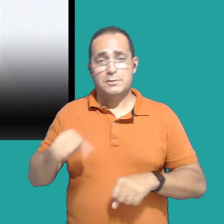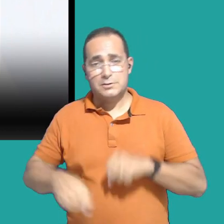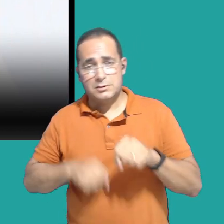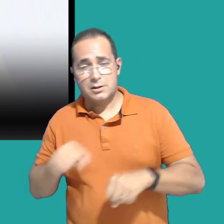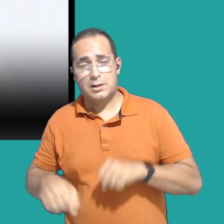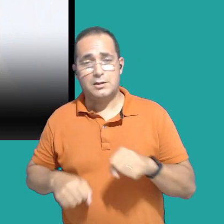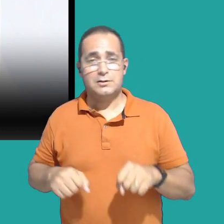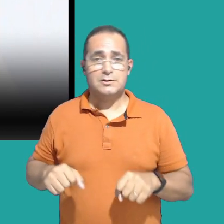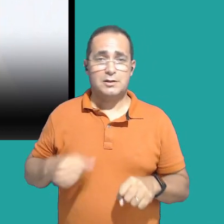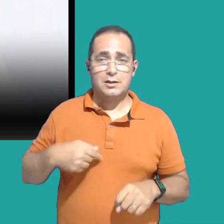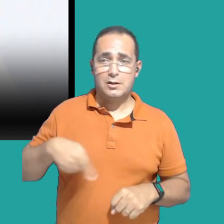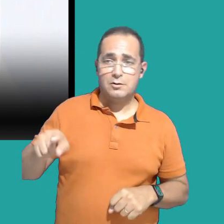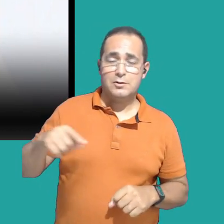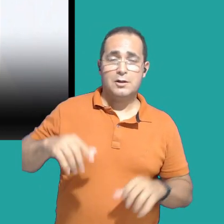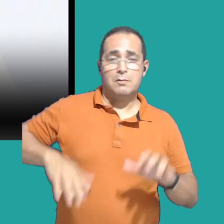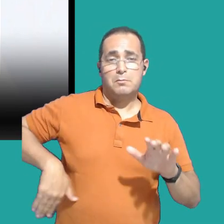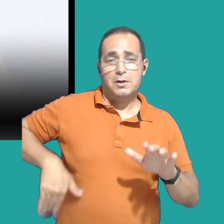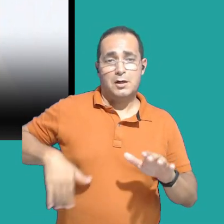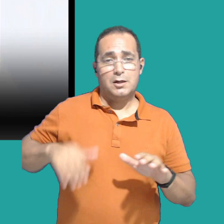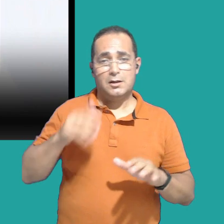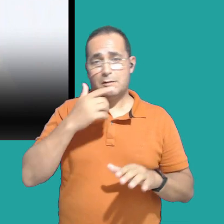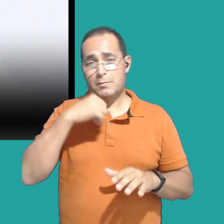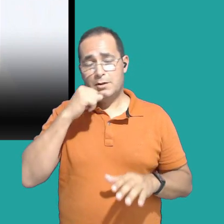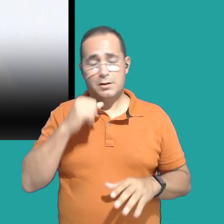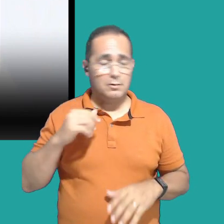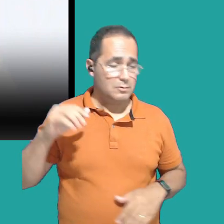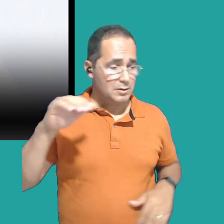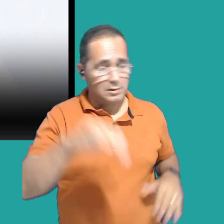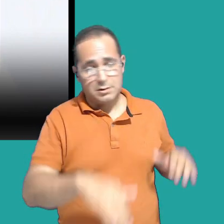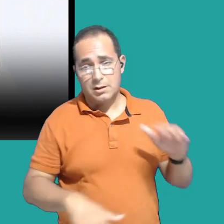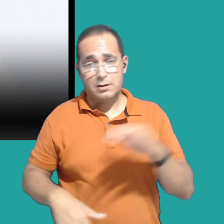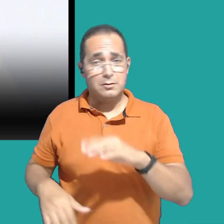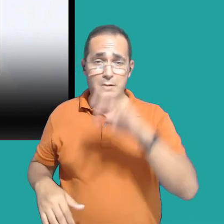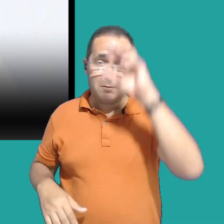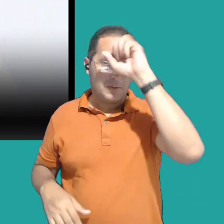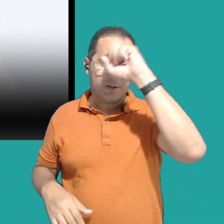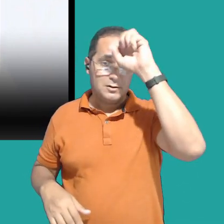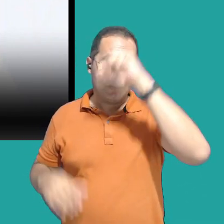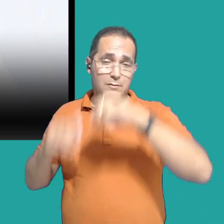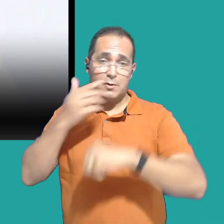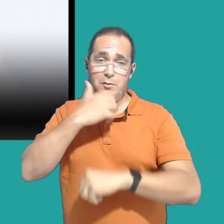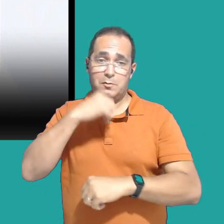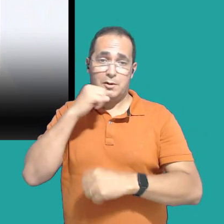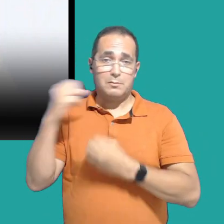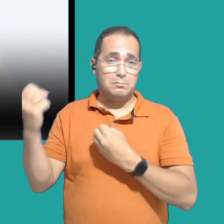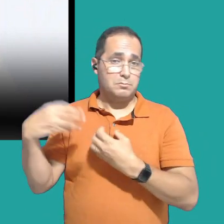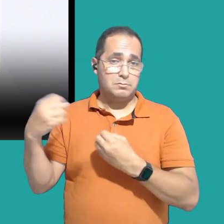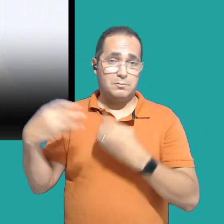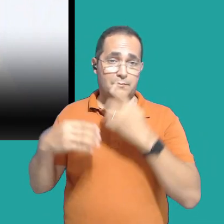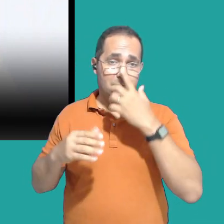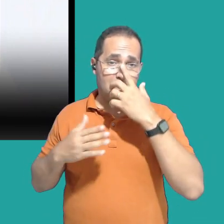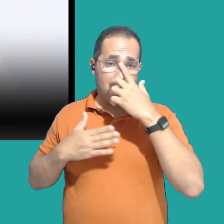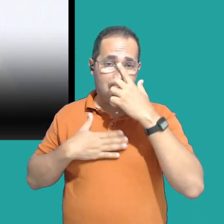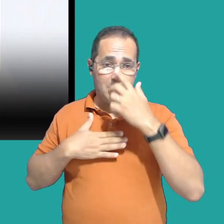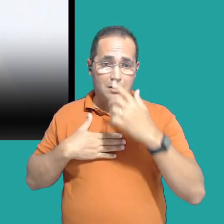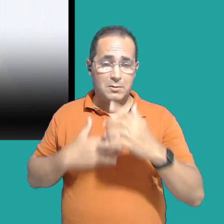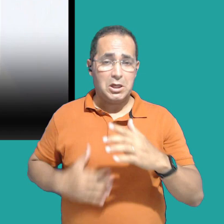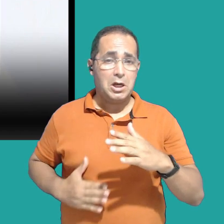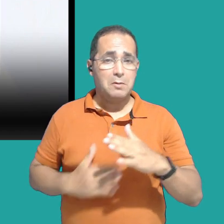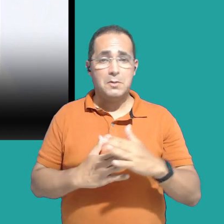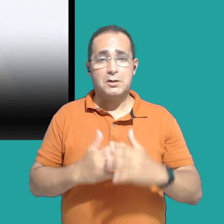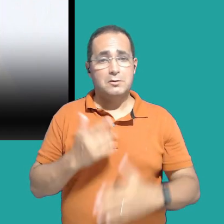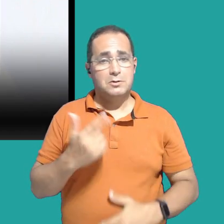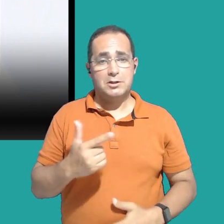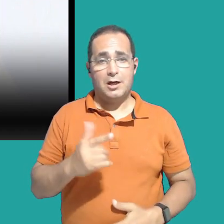de bola, eu andava de bicicleta, eu ia para a praia com os meus pais, eu nadava, né? Eu aprendi a nadar com meu pai. Então,